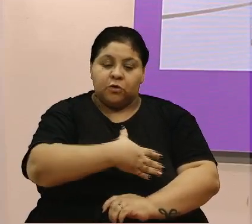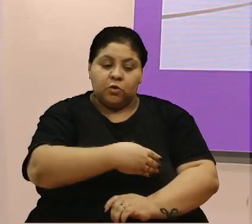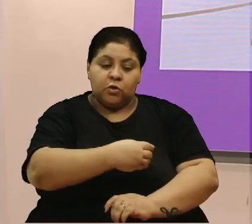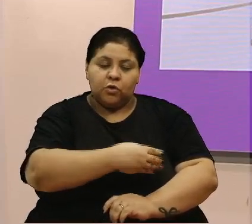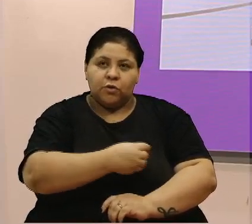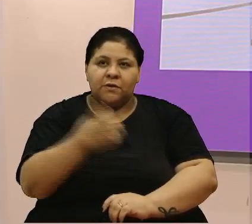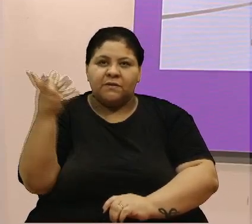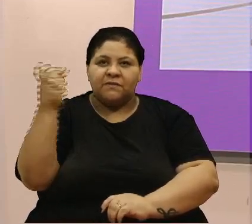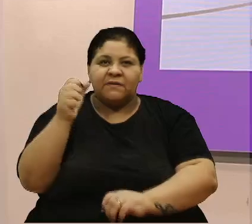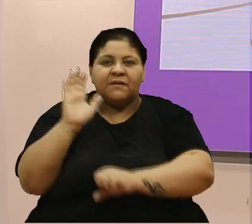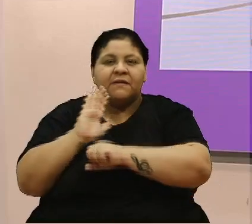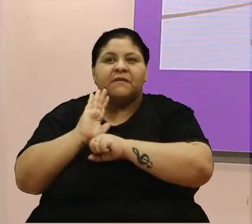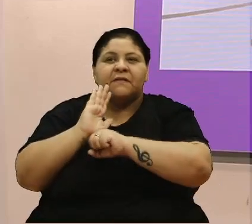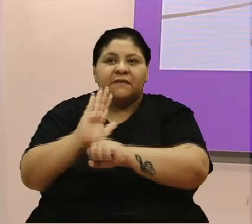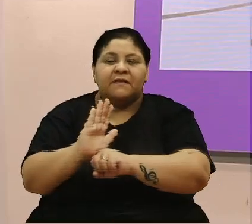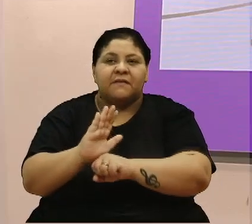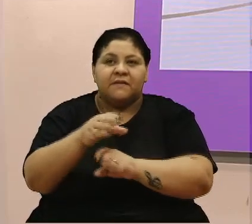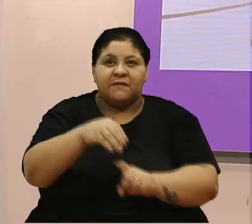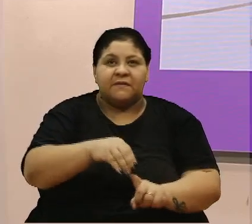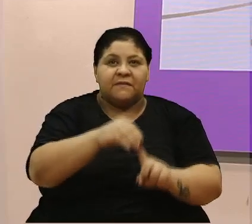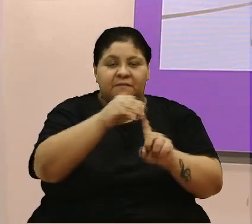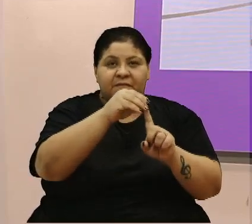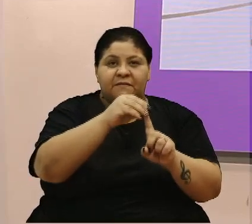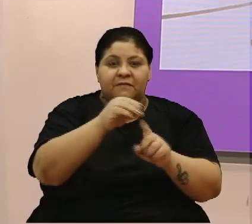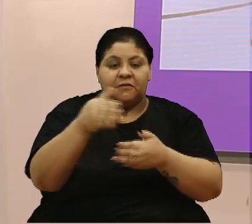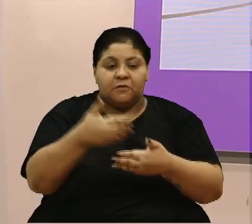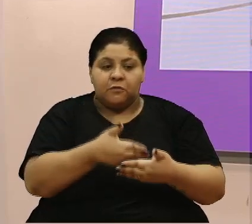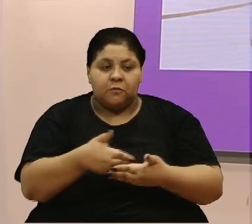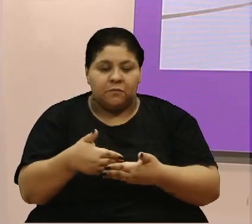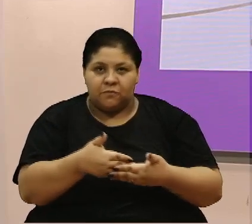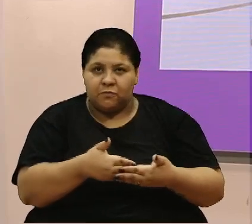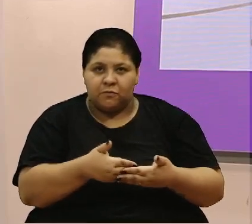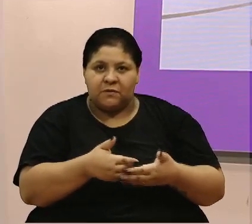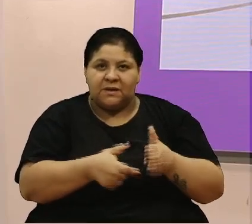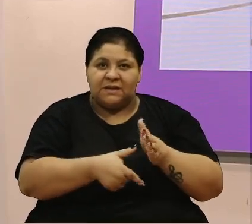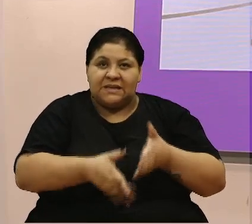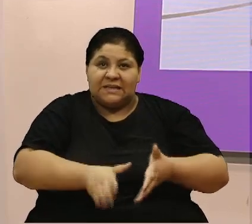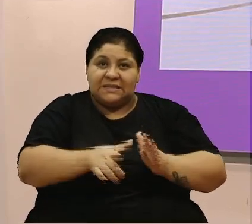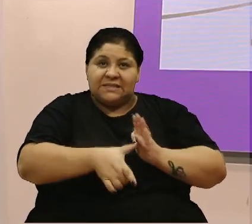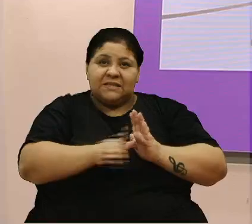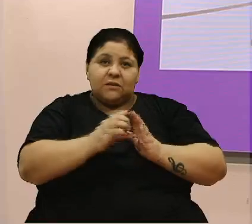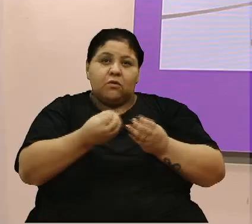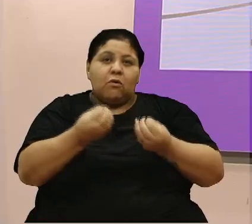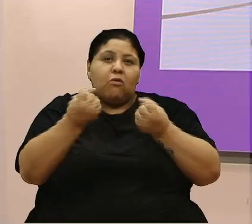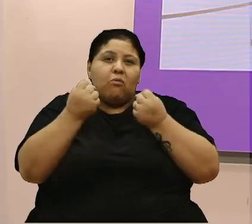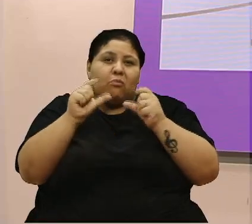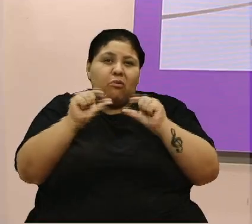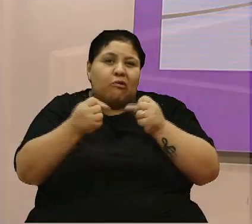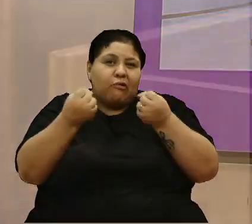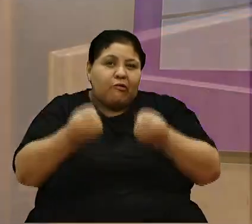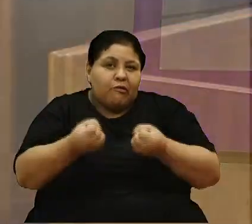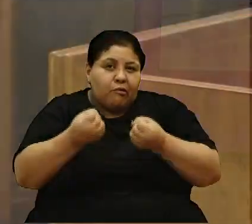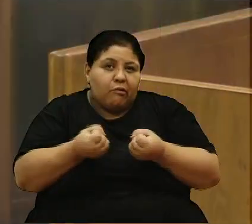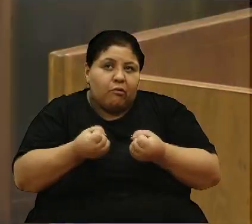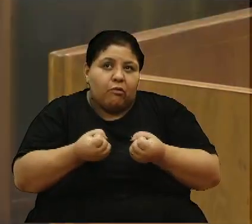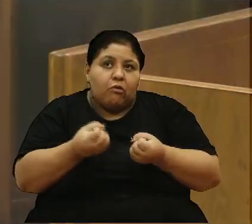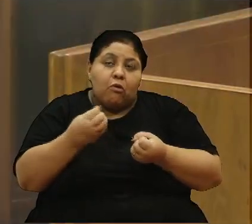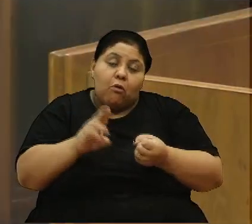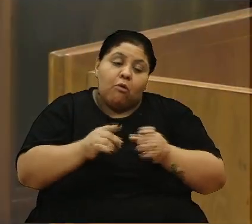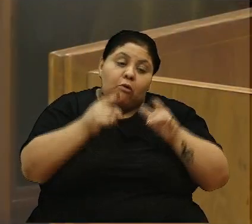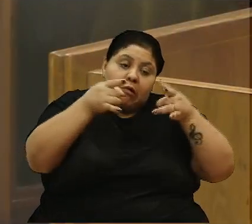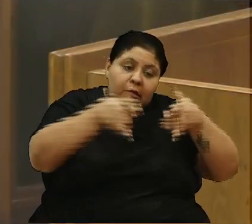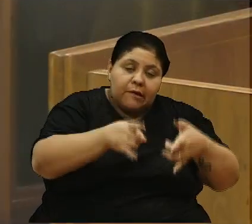que ajuda principalmente nessa questão dos bebês prematuros ou de baixo peso, aqueles que estão internados em